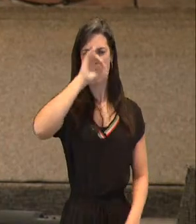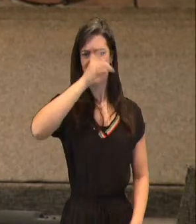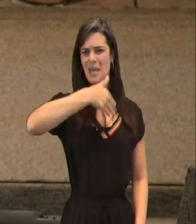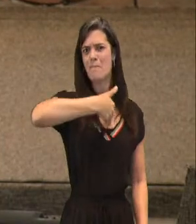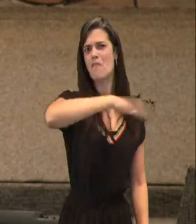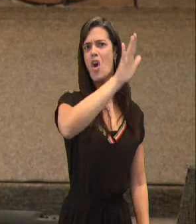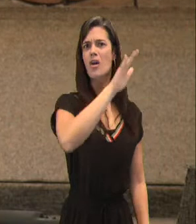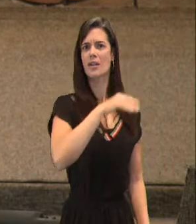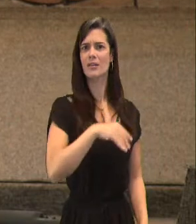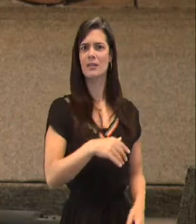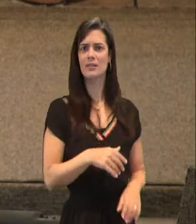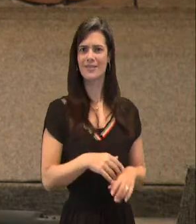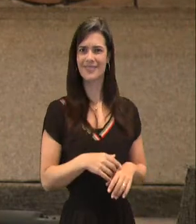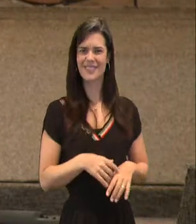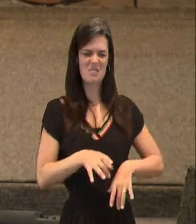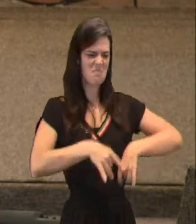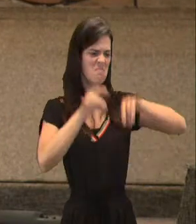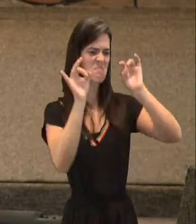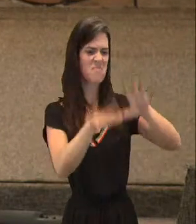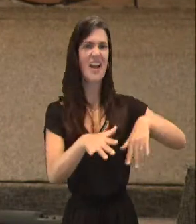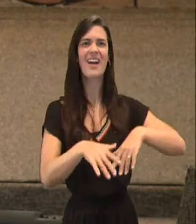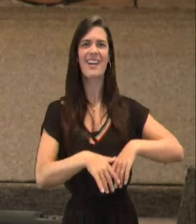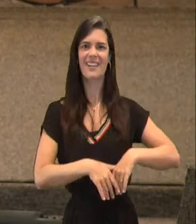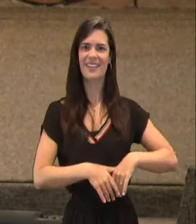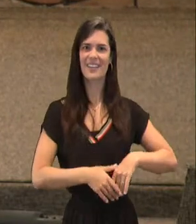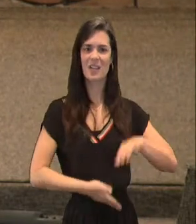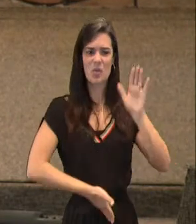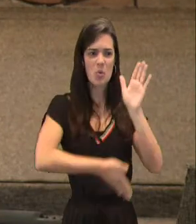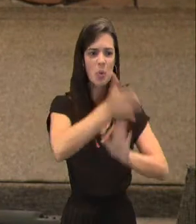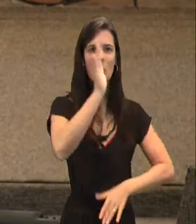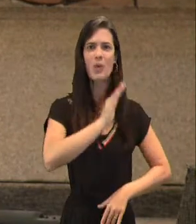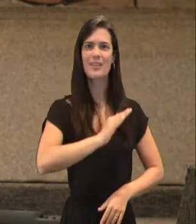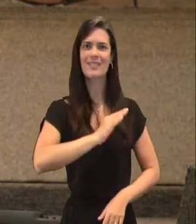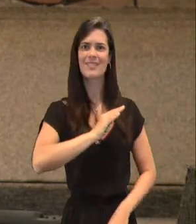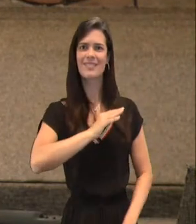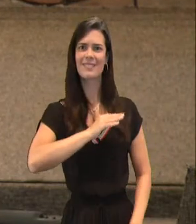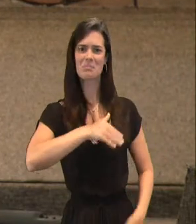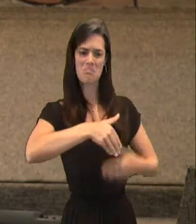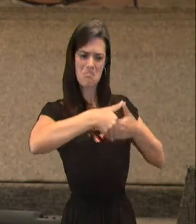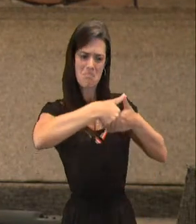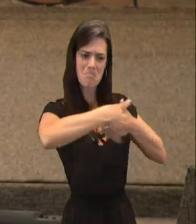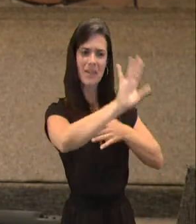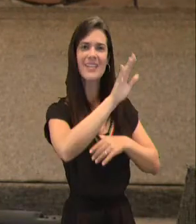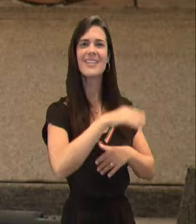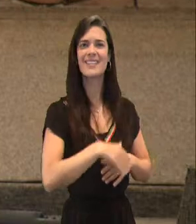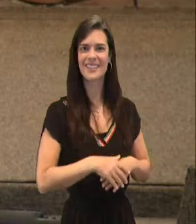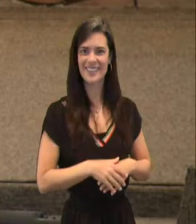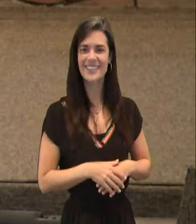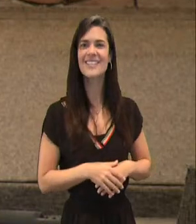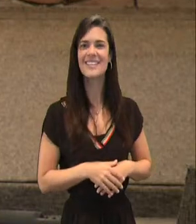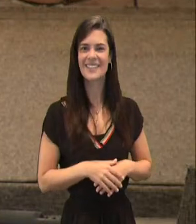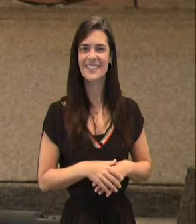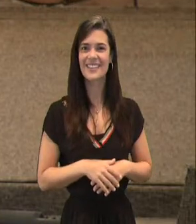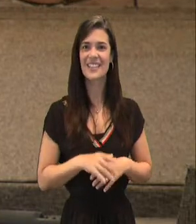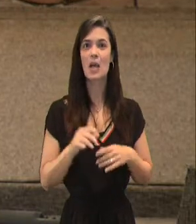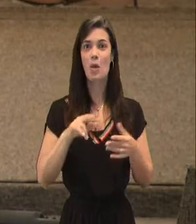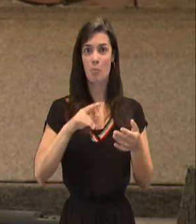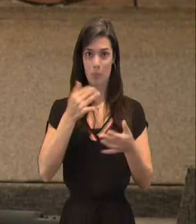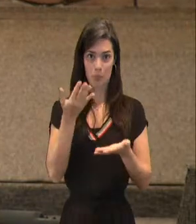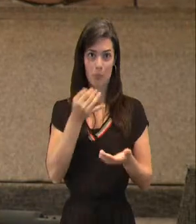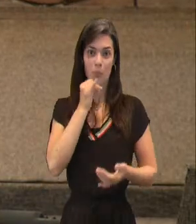expelir, mandar embora ou partir. E nesse sentido era utilizado inclusive quando o